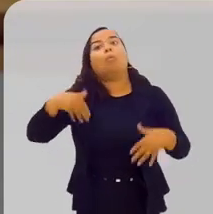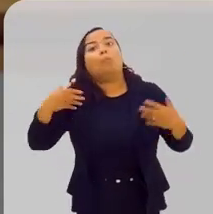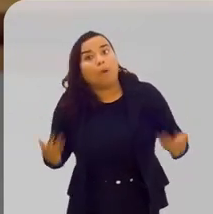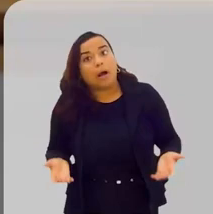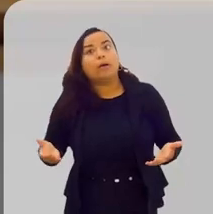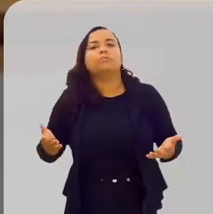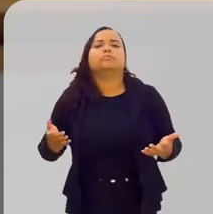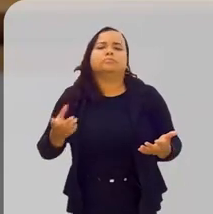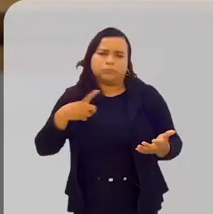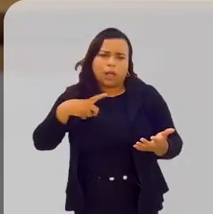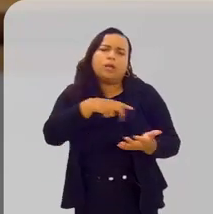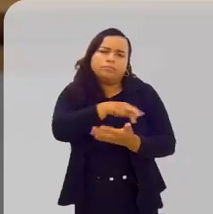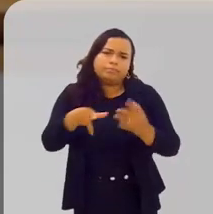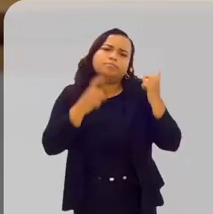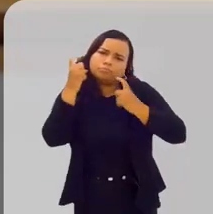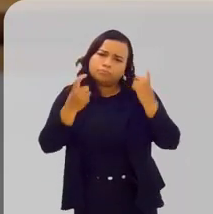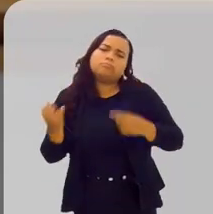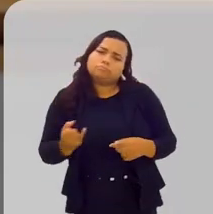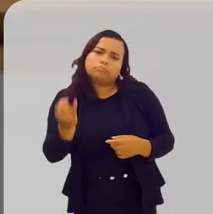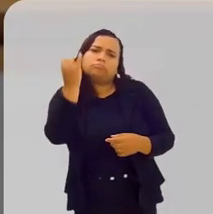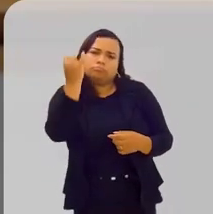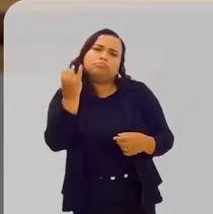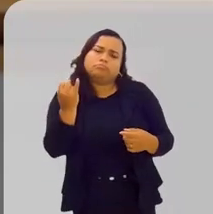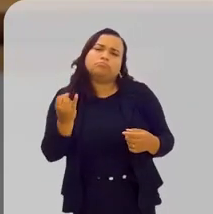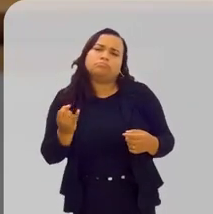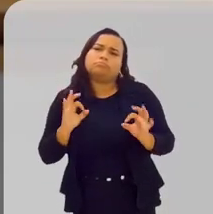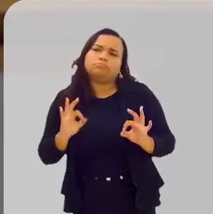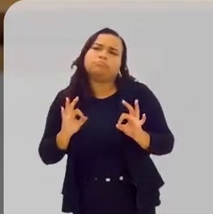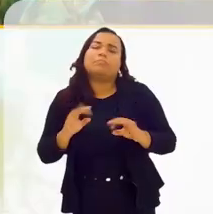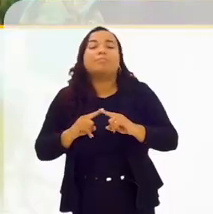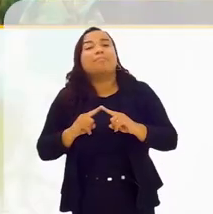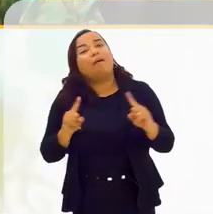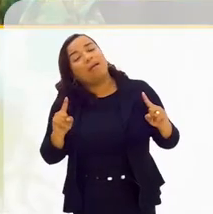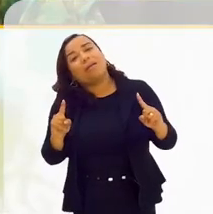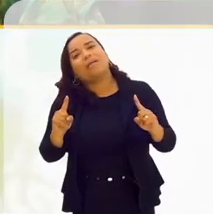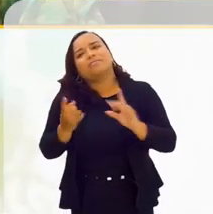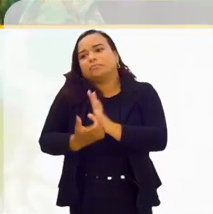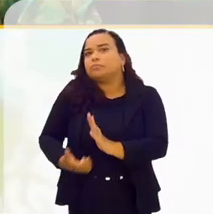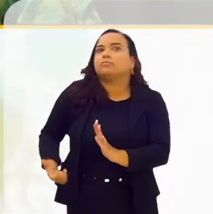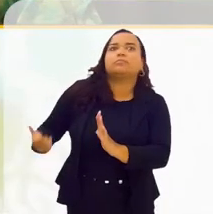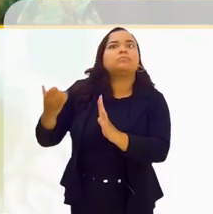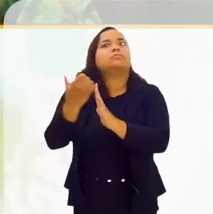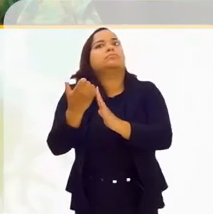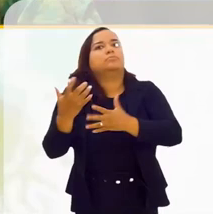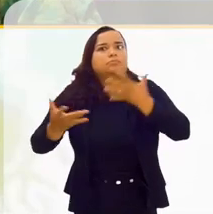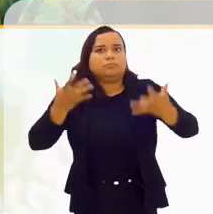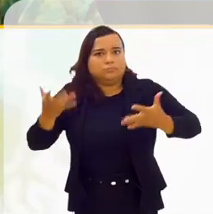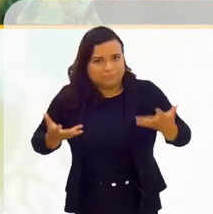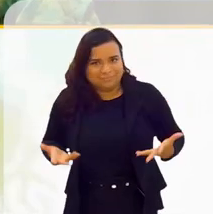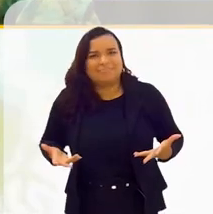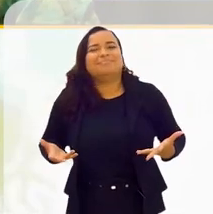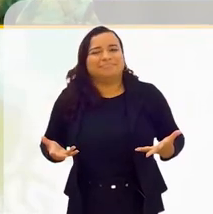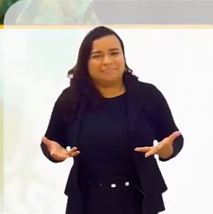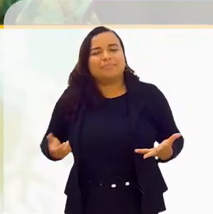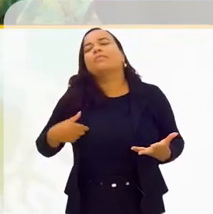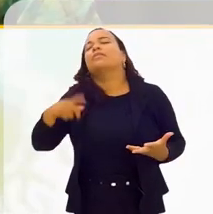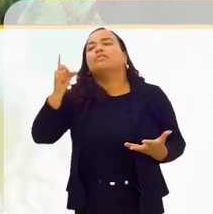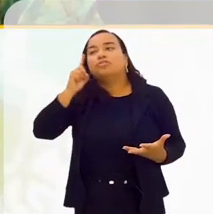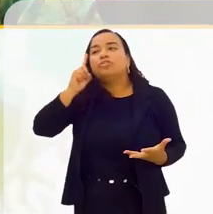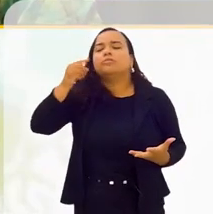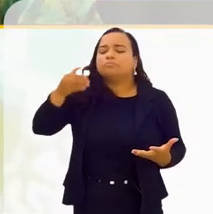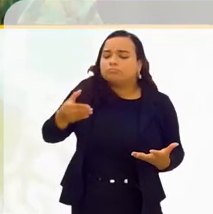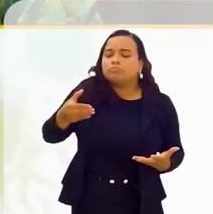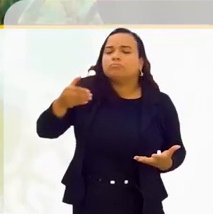aposentar claro que são preocupações legítimas Mas e quando a gente fala